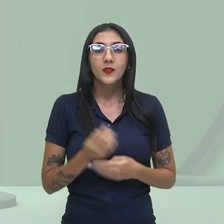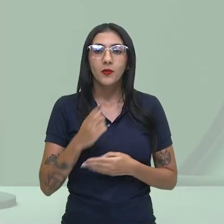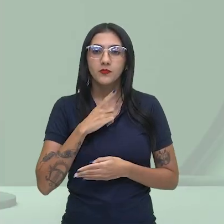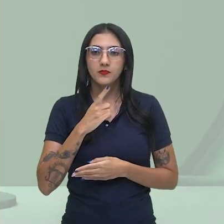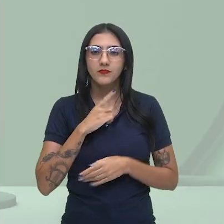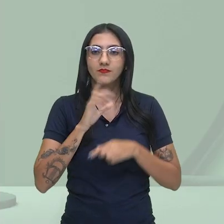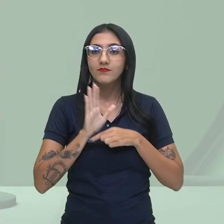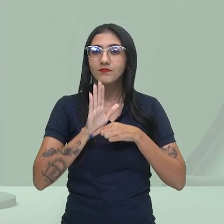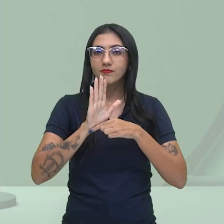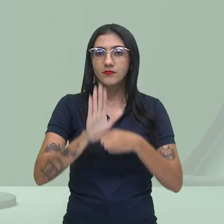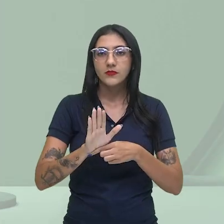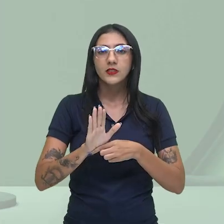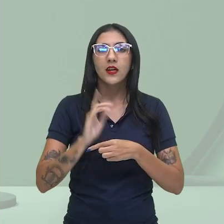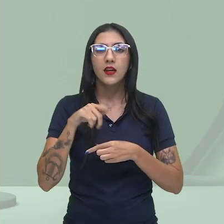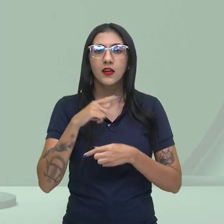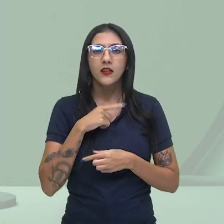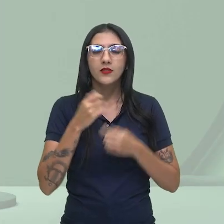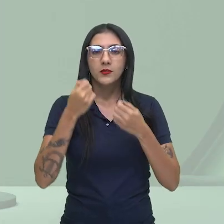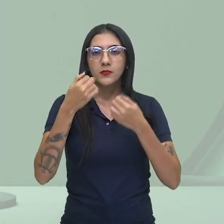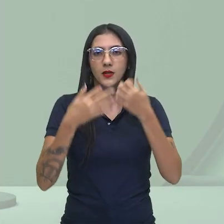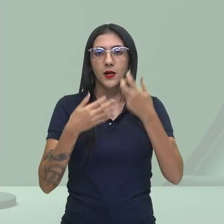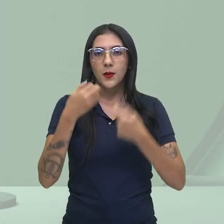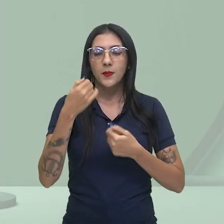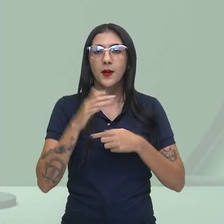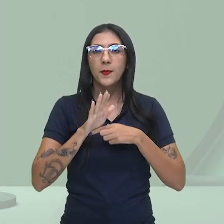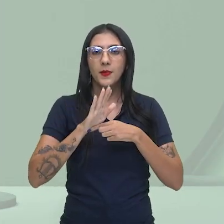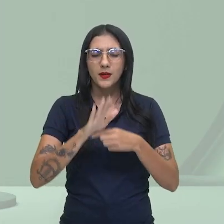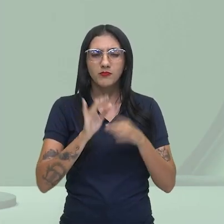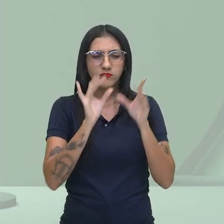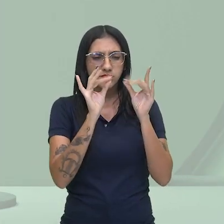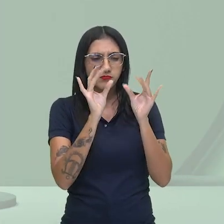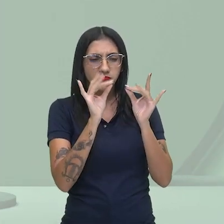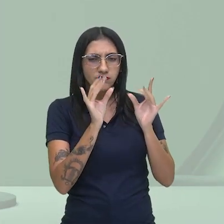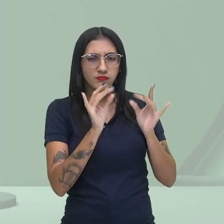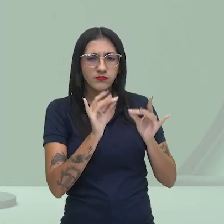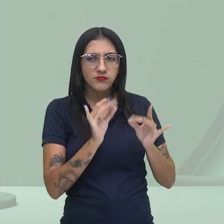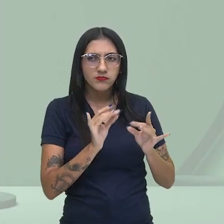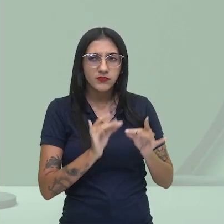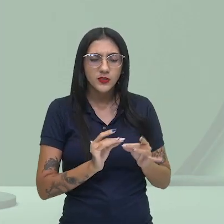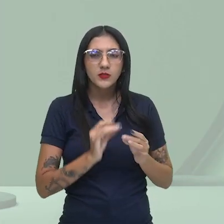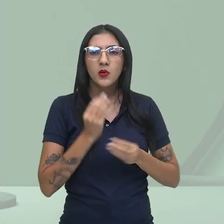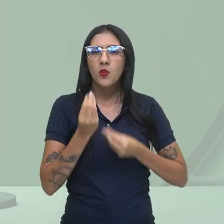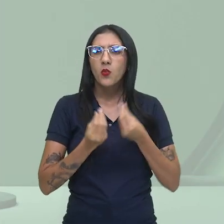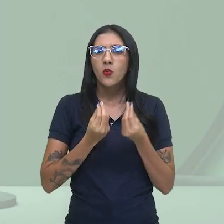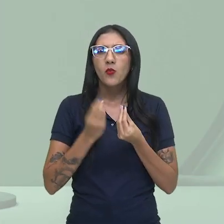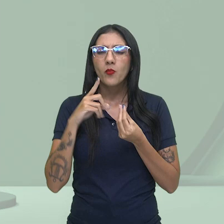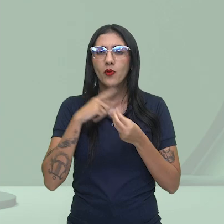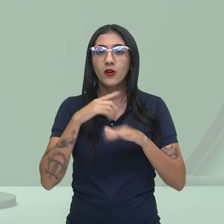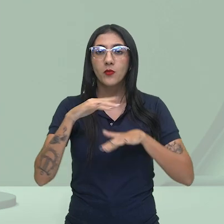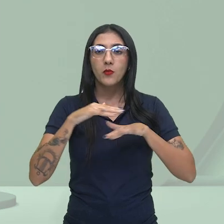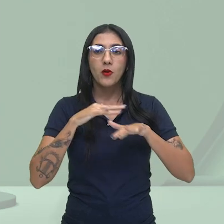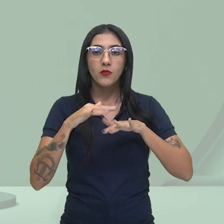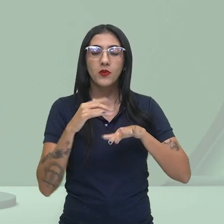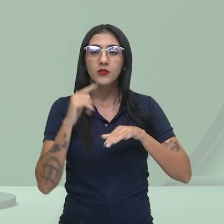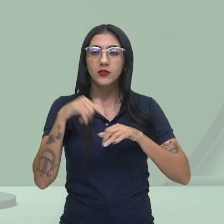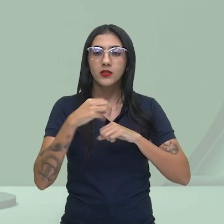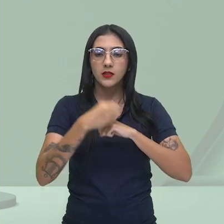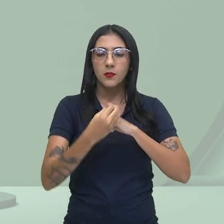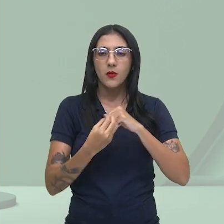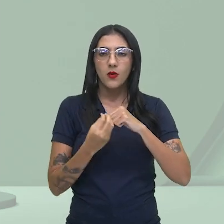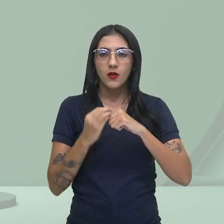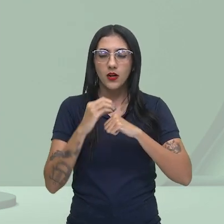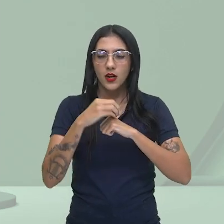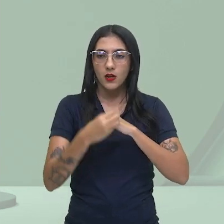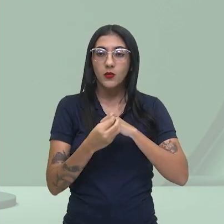vai mostrar, tá, em nível microscópico, como é a agitação das moléculas quando